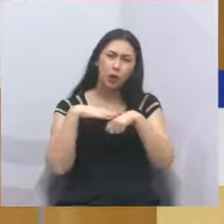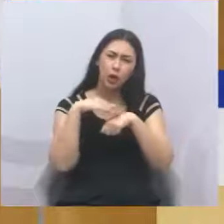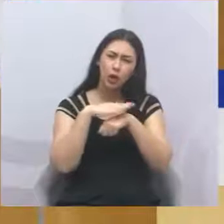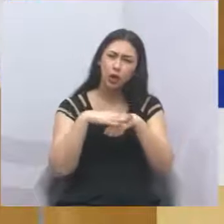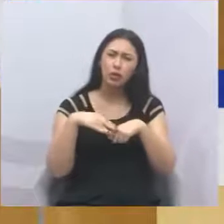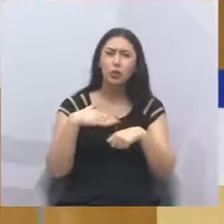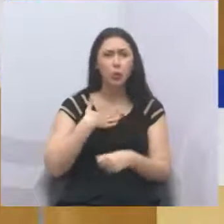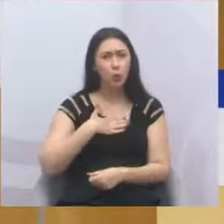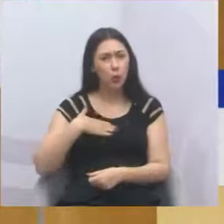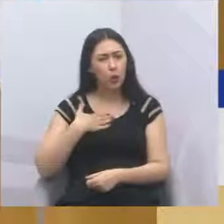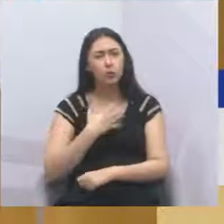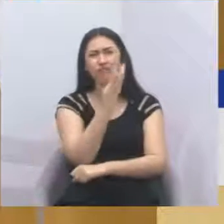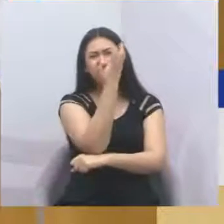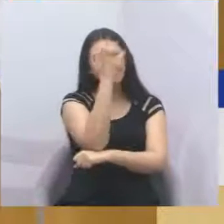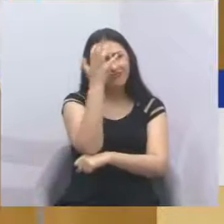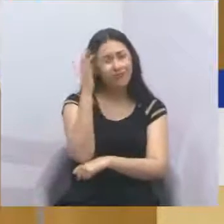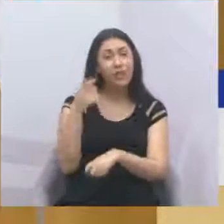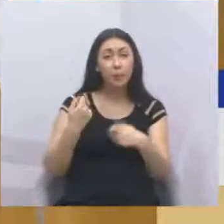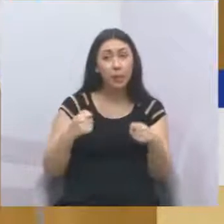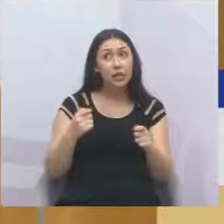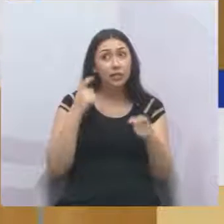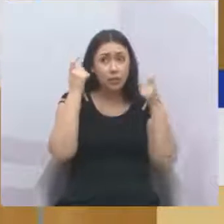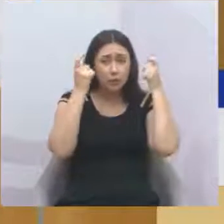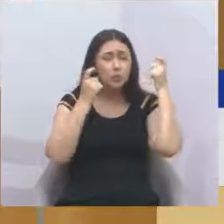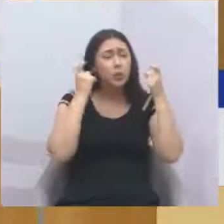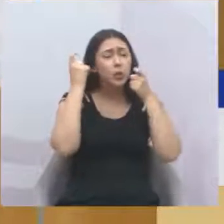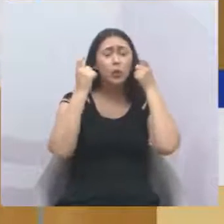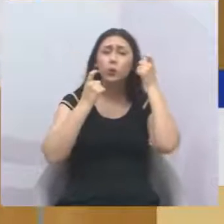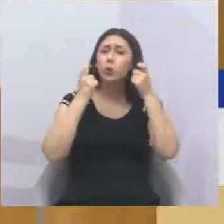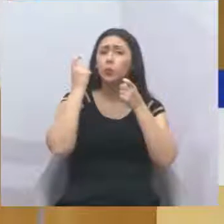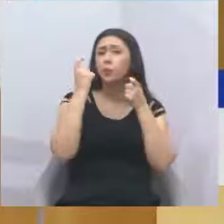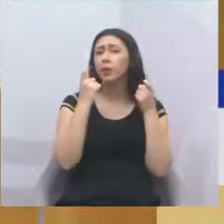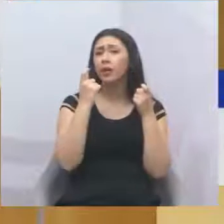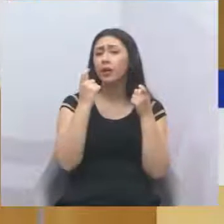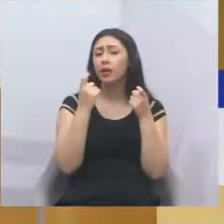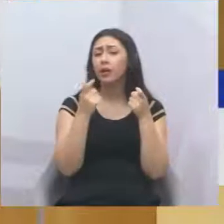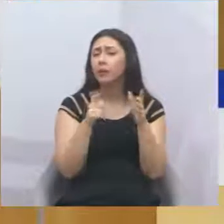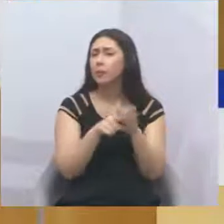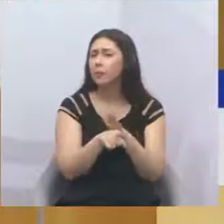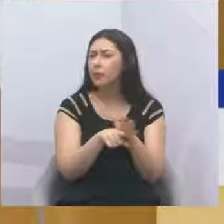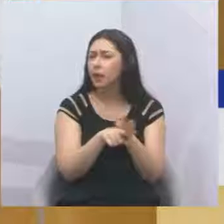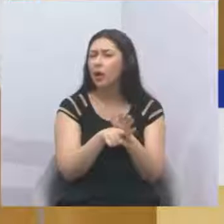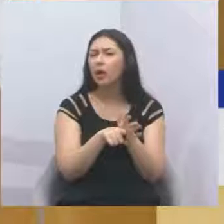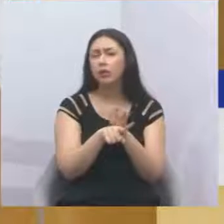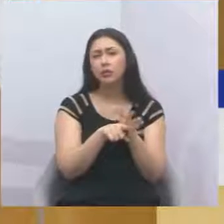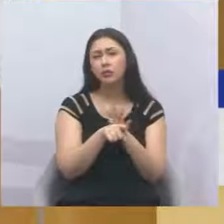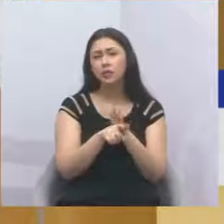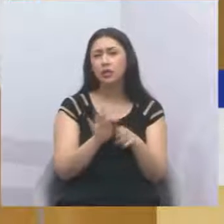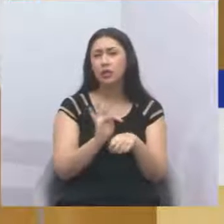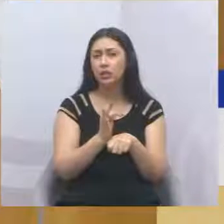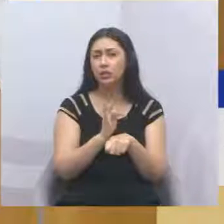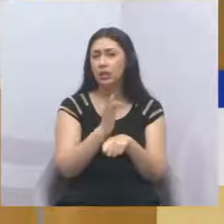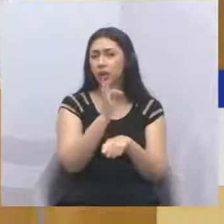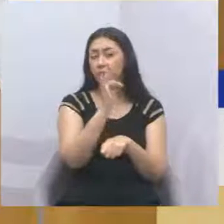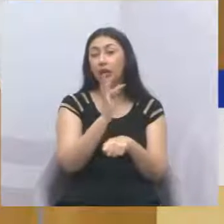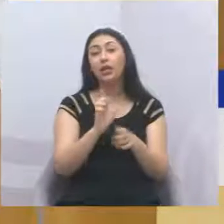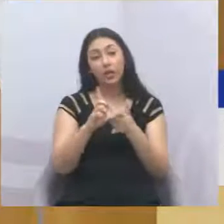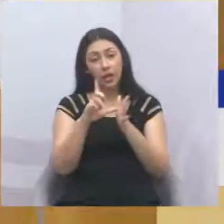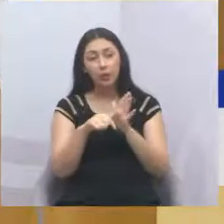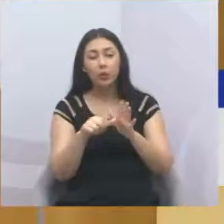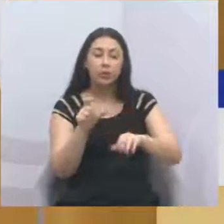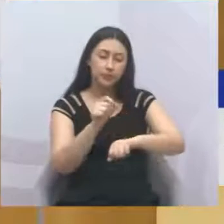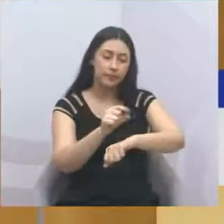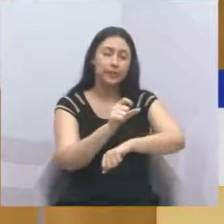ambiente, preocupe-se em buscar a informação técnica para você fazer